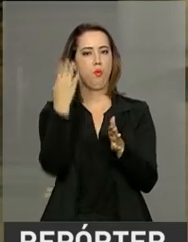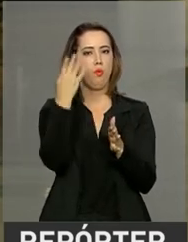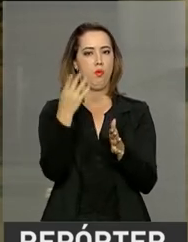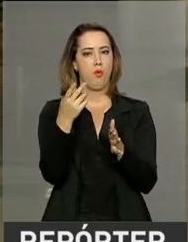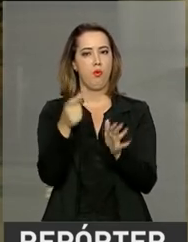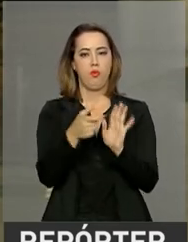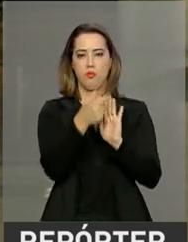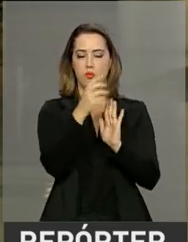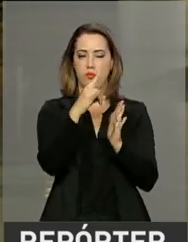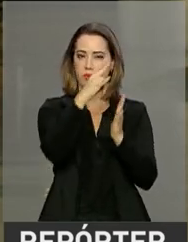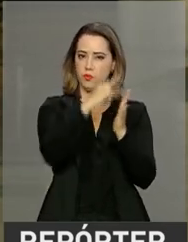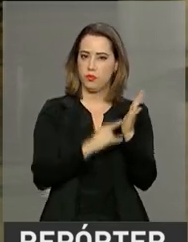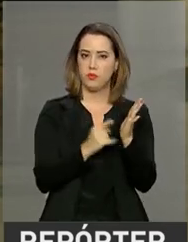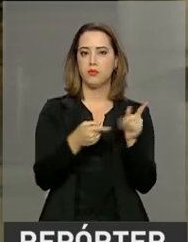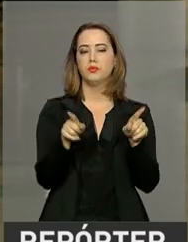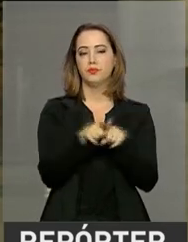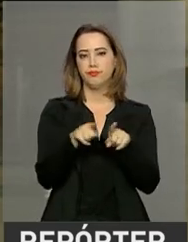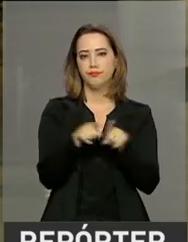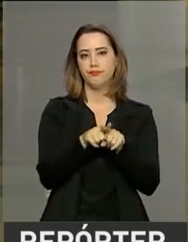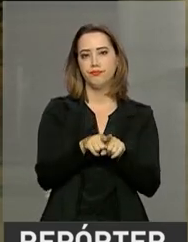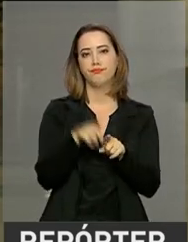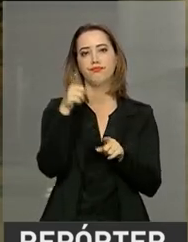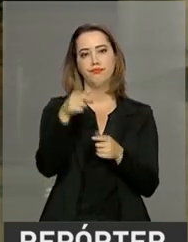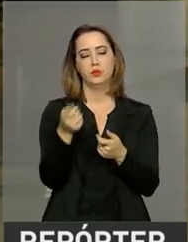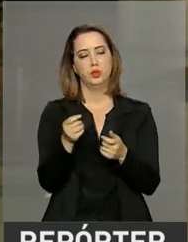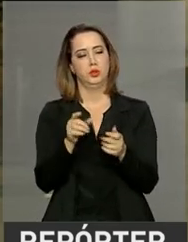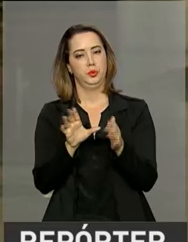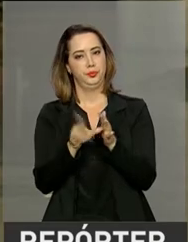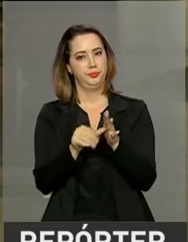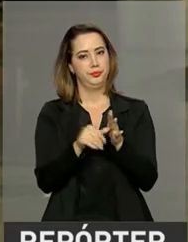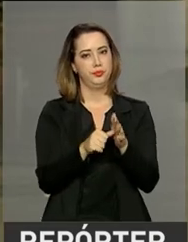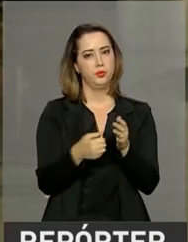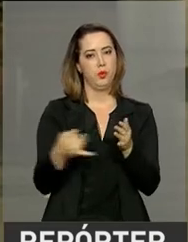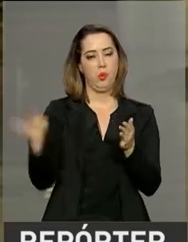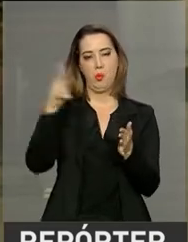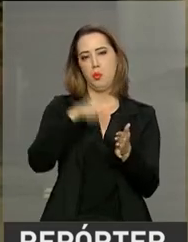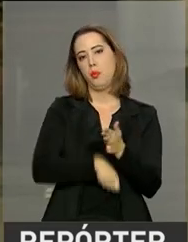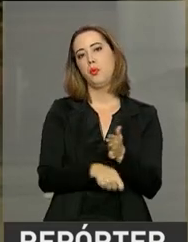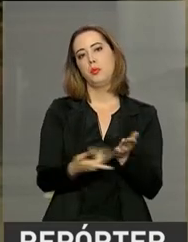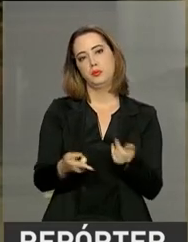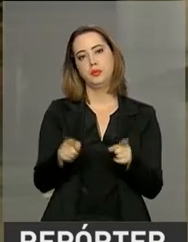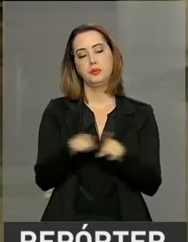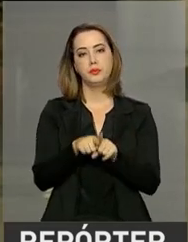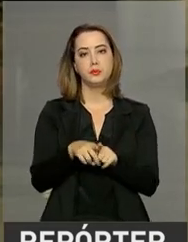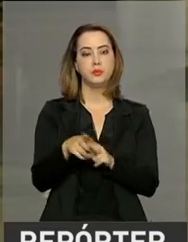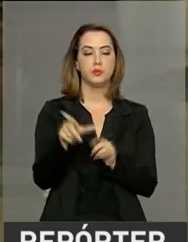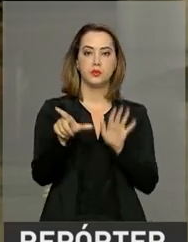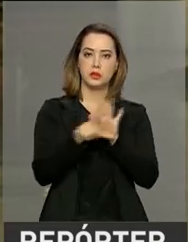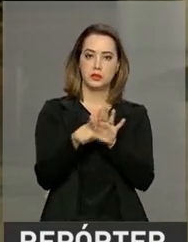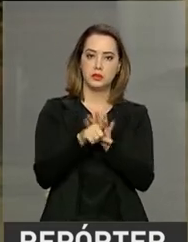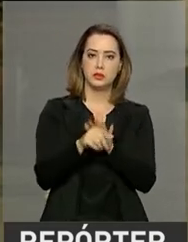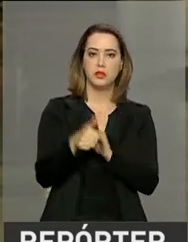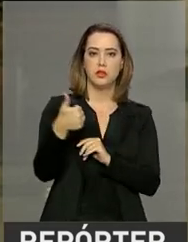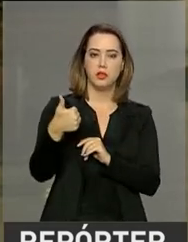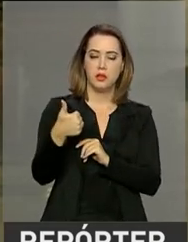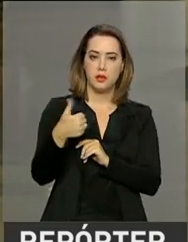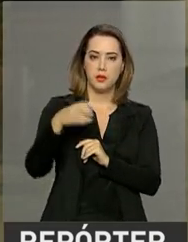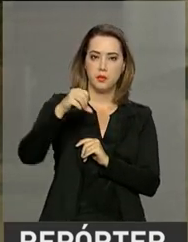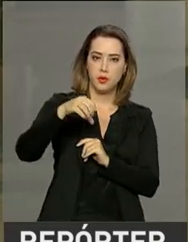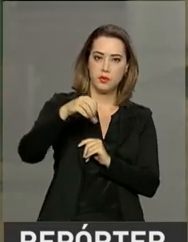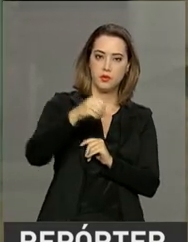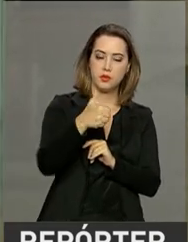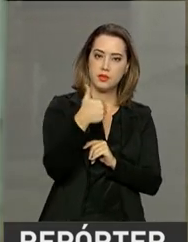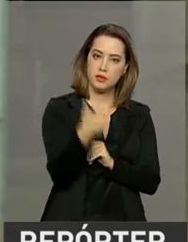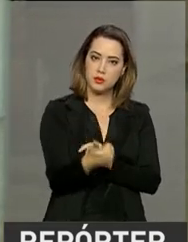também o crime contra a ordem tributária Lembrando que a lei rouanet foi criada em 1991